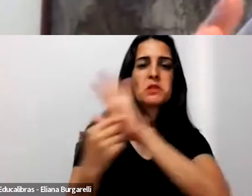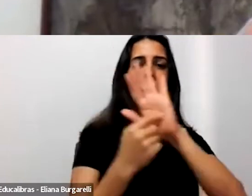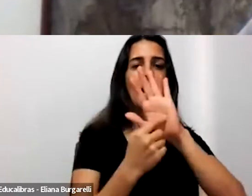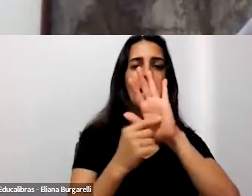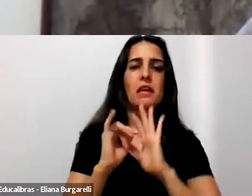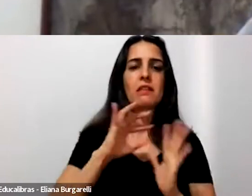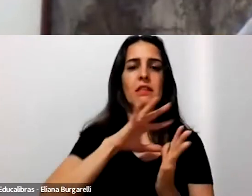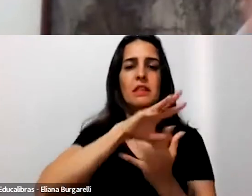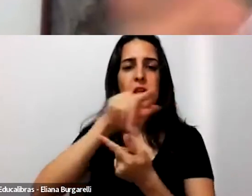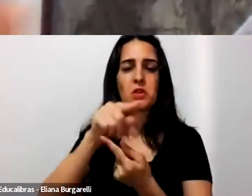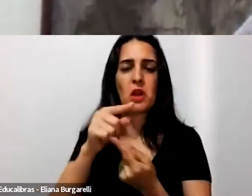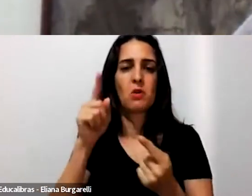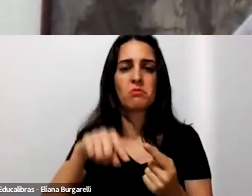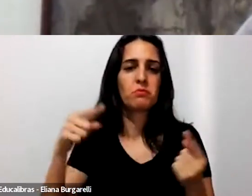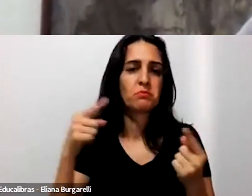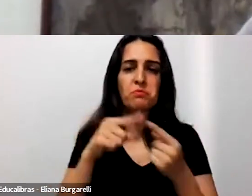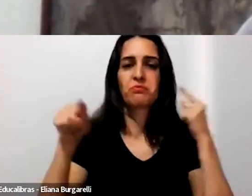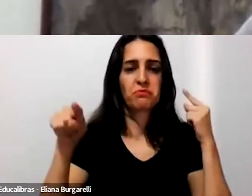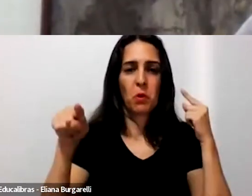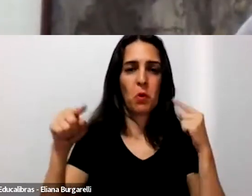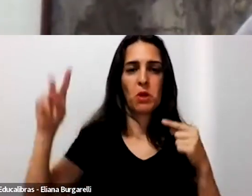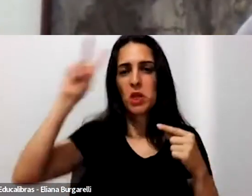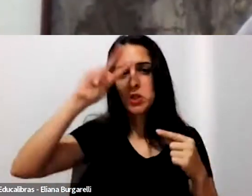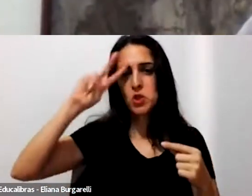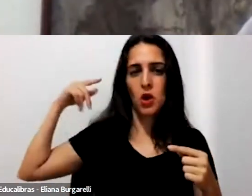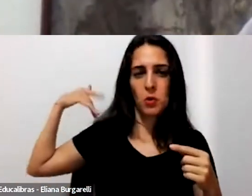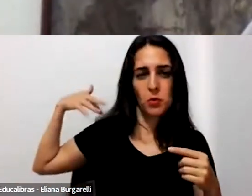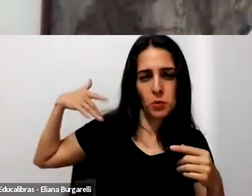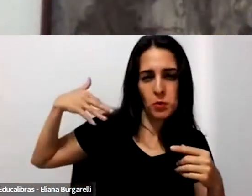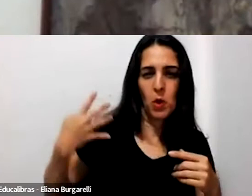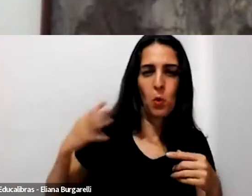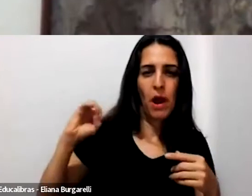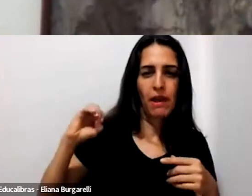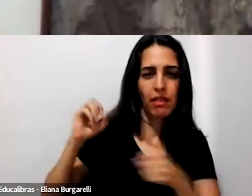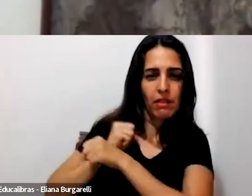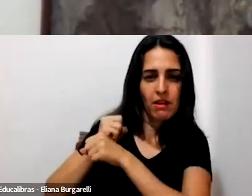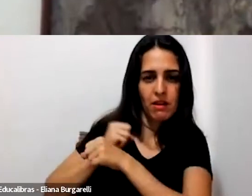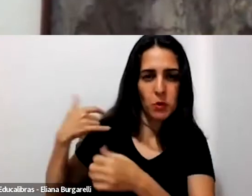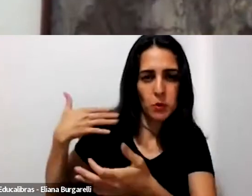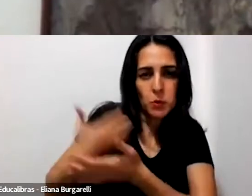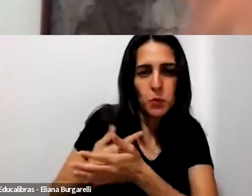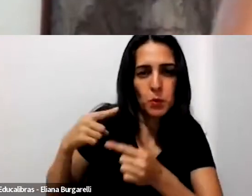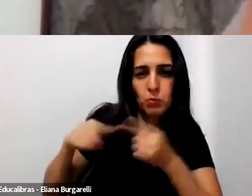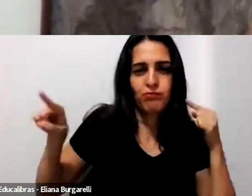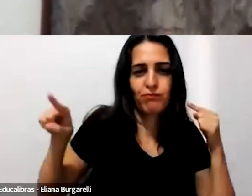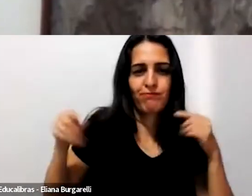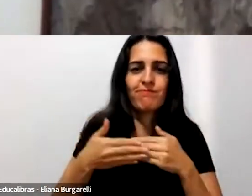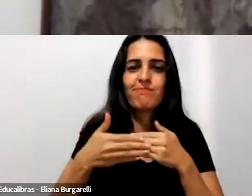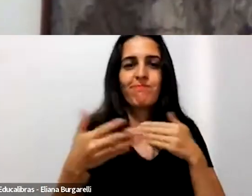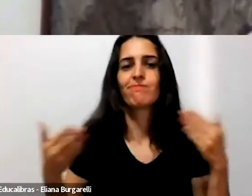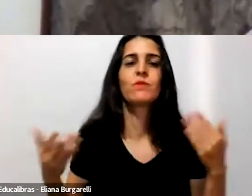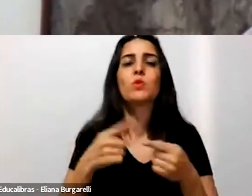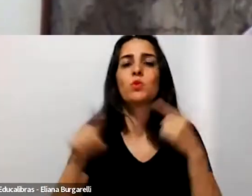absolutamente contraditória a toda a trajetória do Brasil nos últimos 40 anos nessa agenda. Isso é muito representativo, porque isso também cai